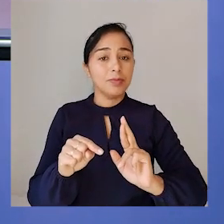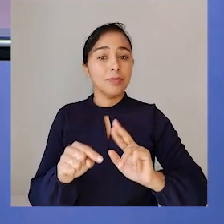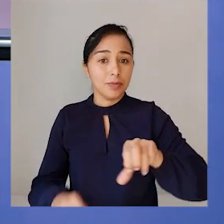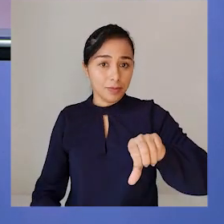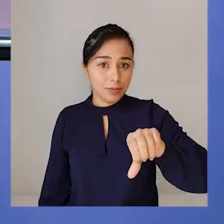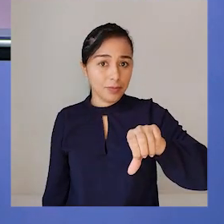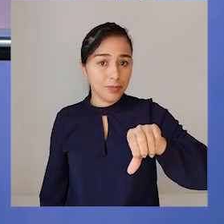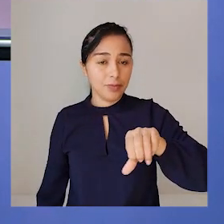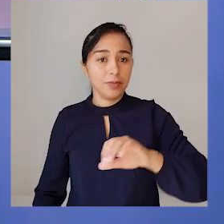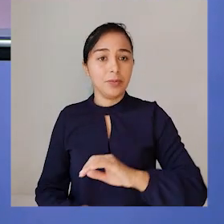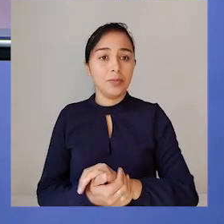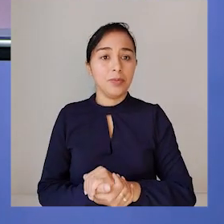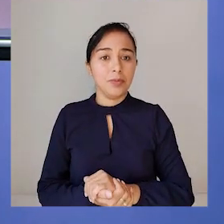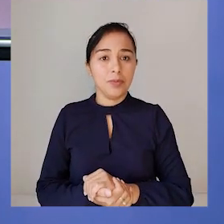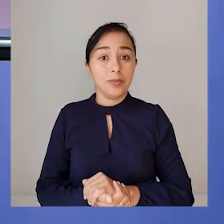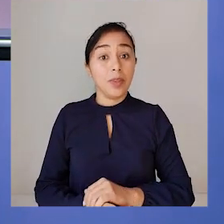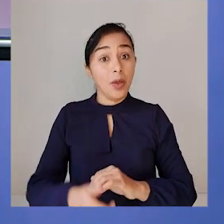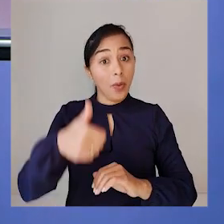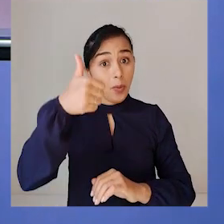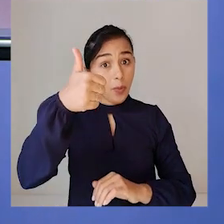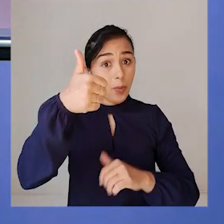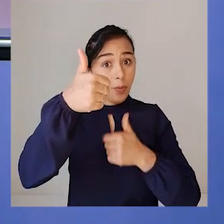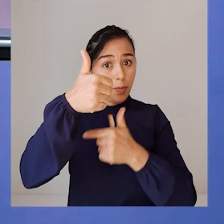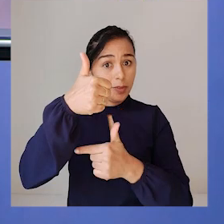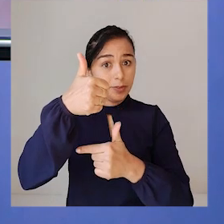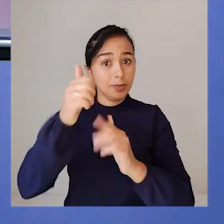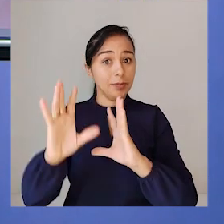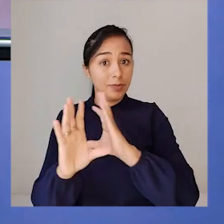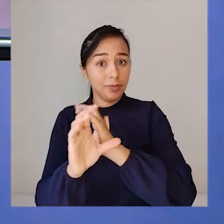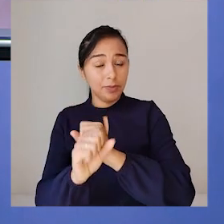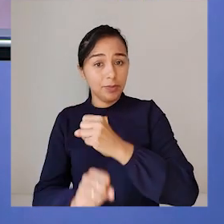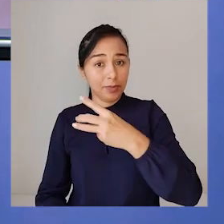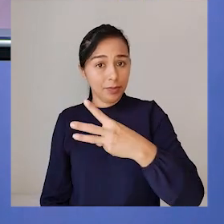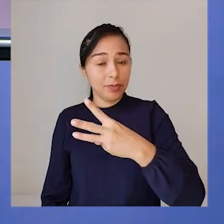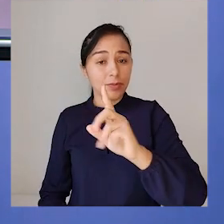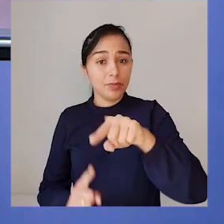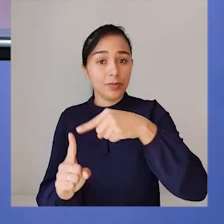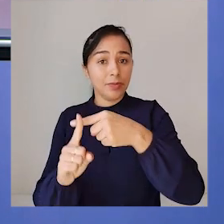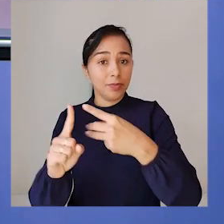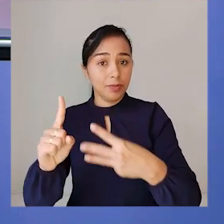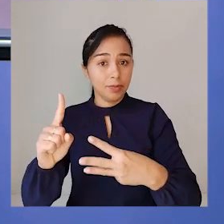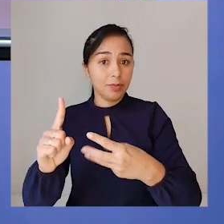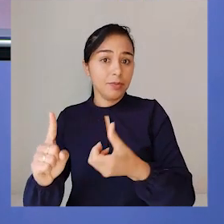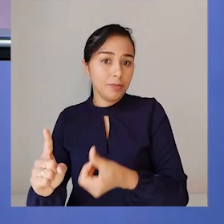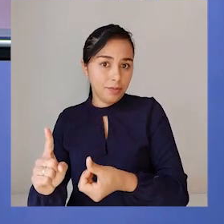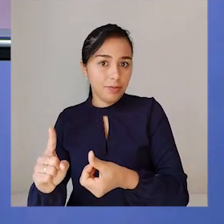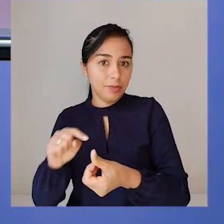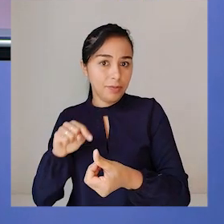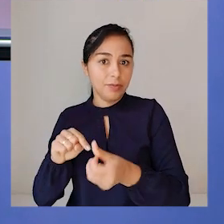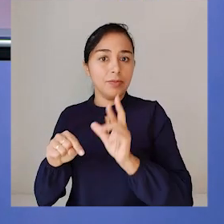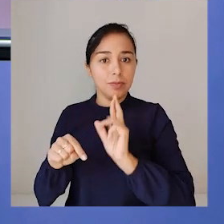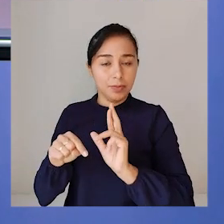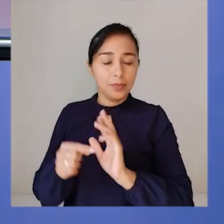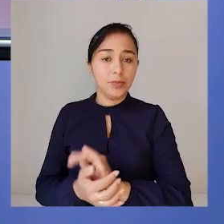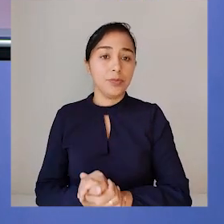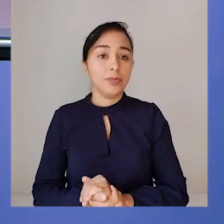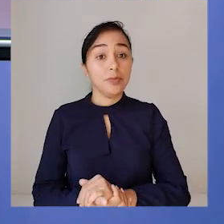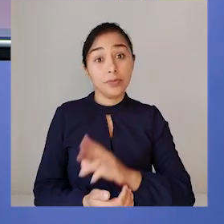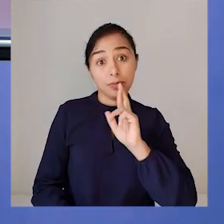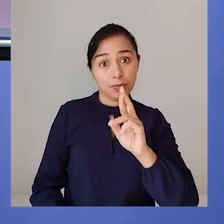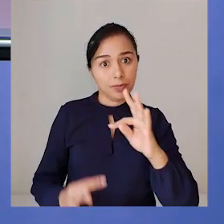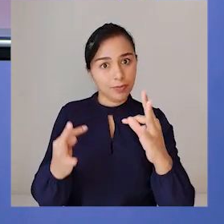é 9. 1 mais 2, 3. 3 mais 3, 6. Logo, nós vamos